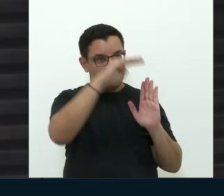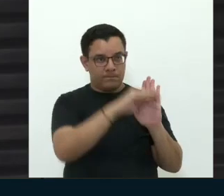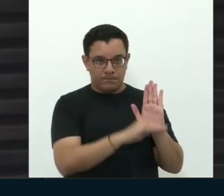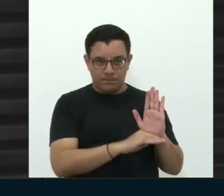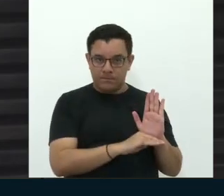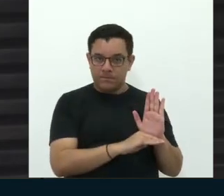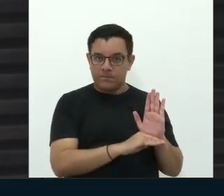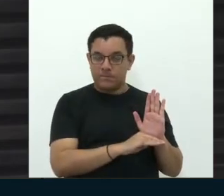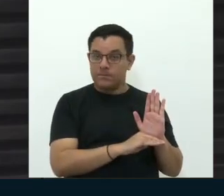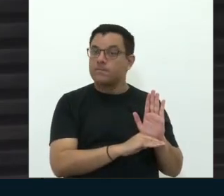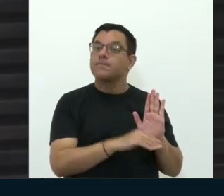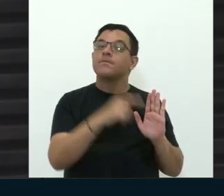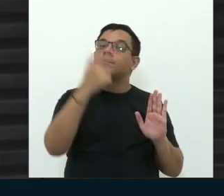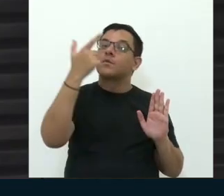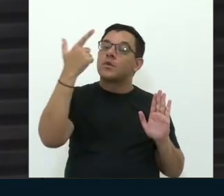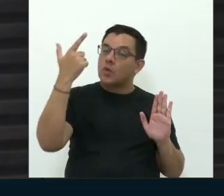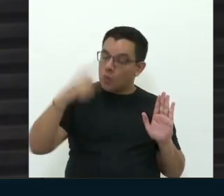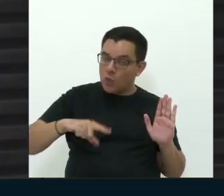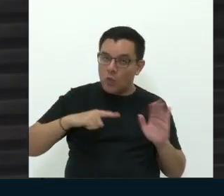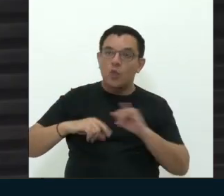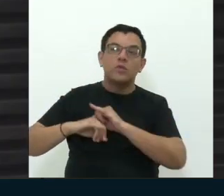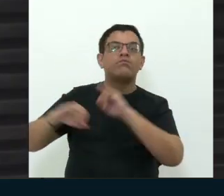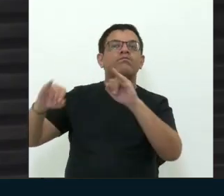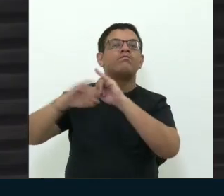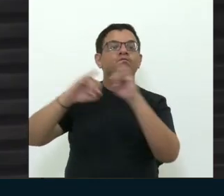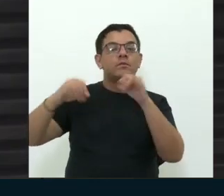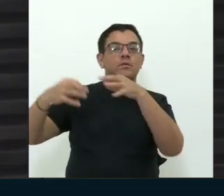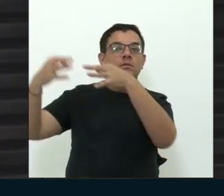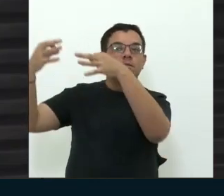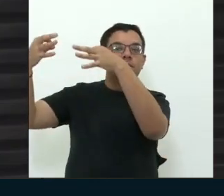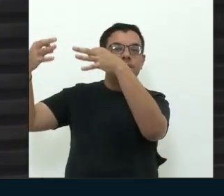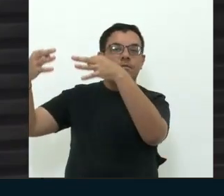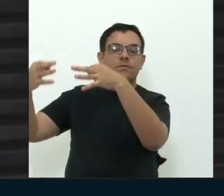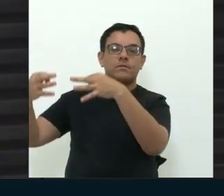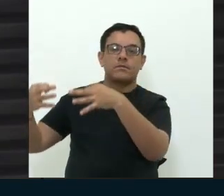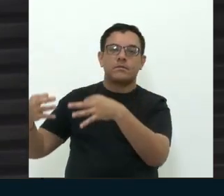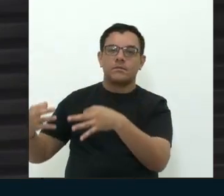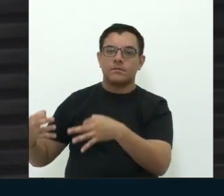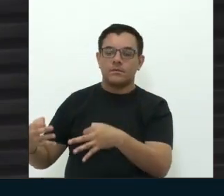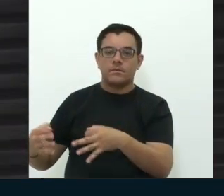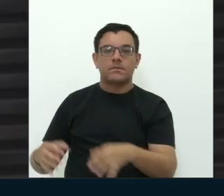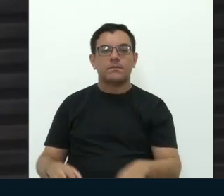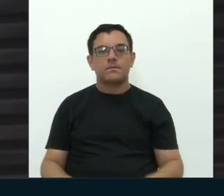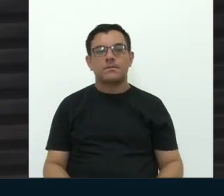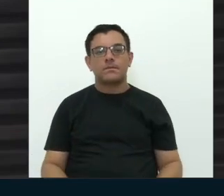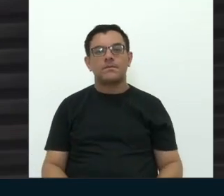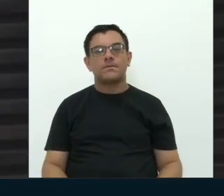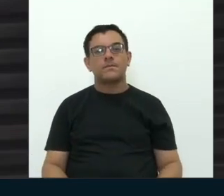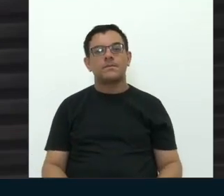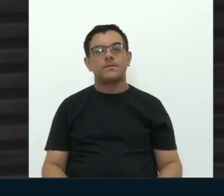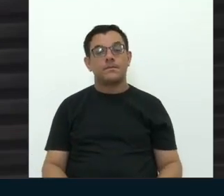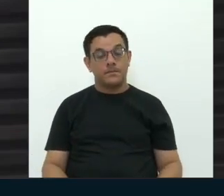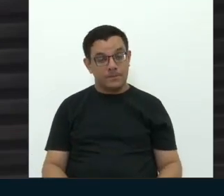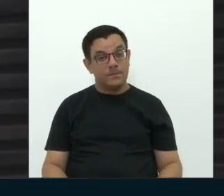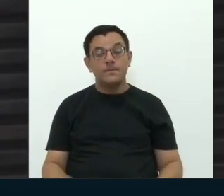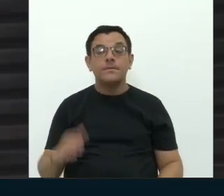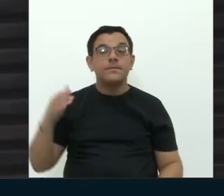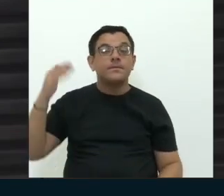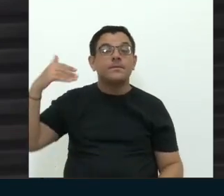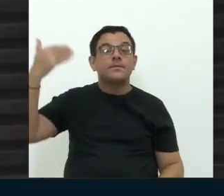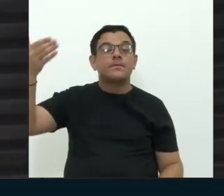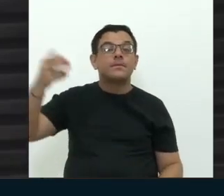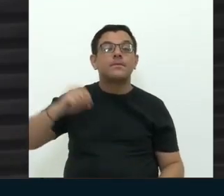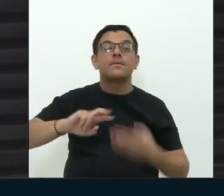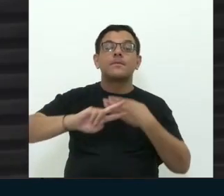que essa campanha também se desenrole num quadro de justiça para que gere né essa esse esse